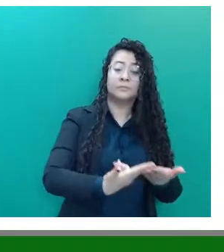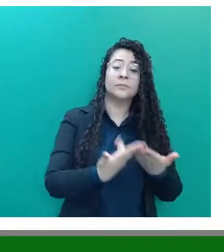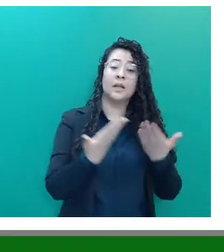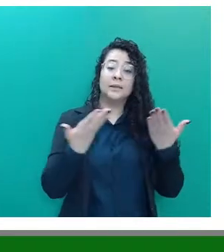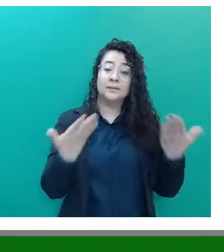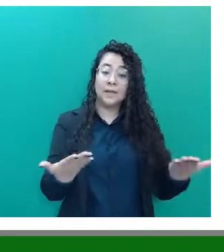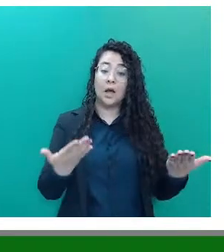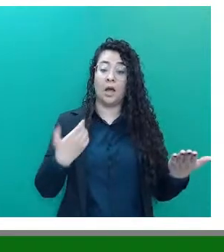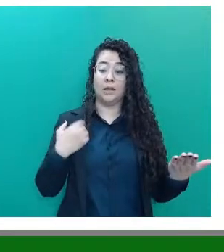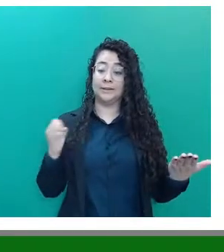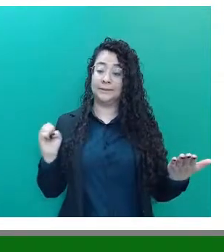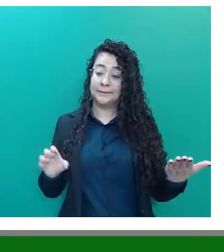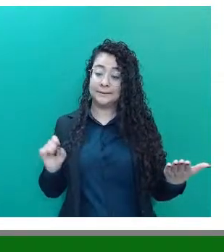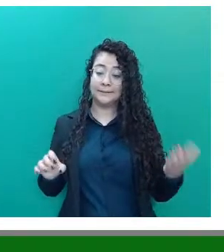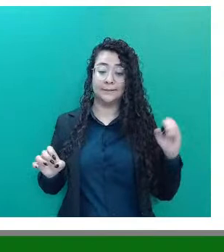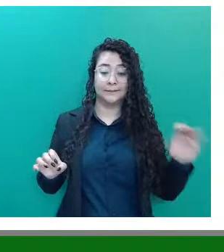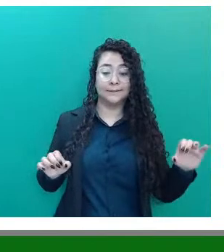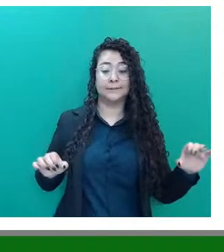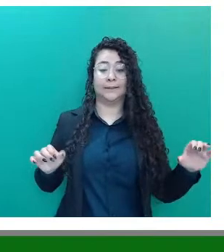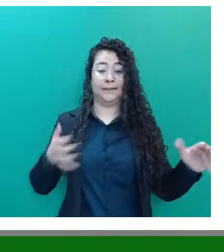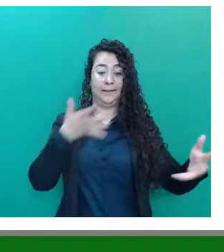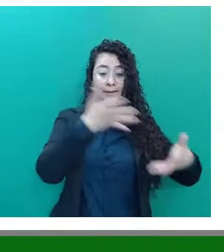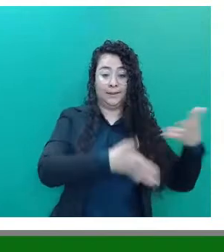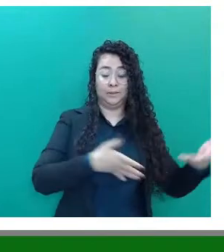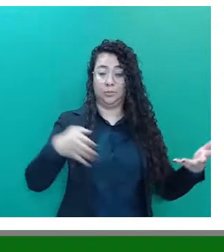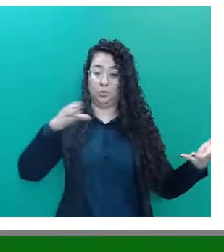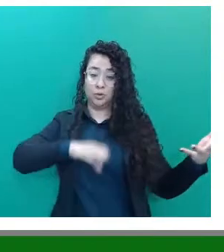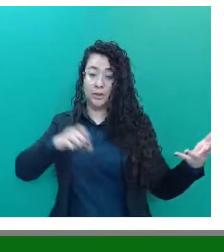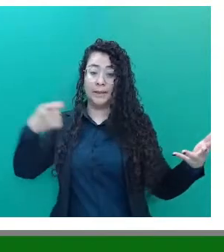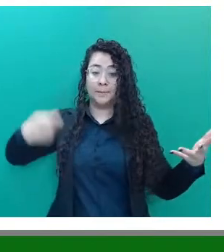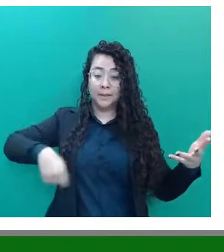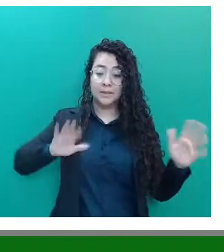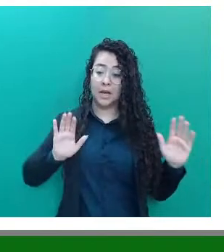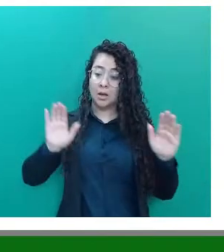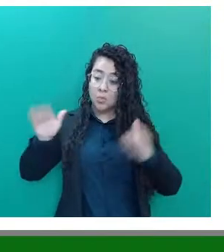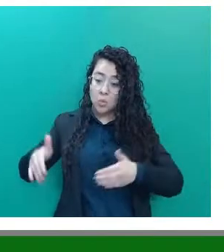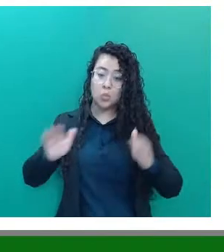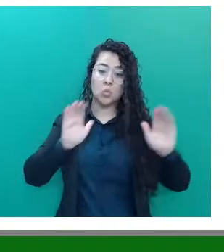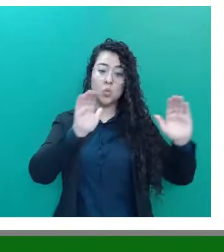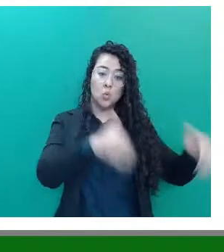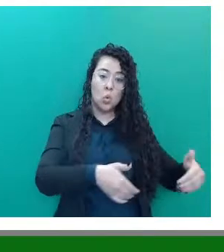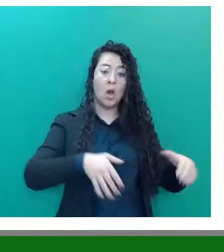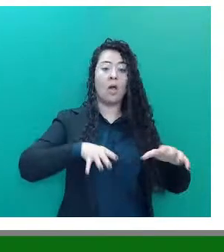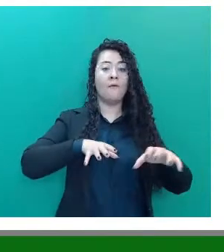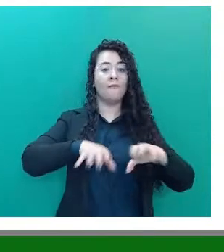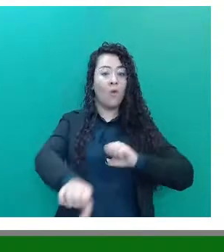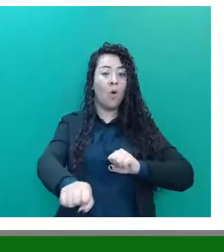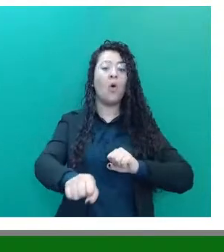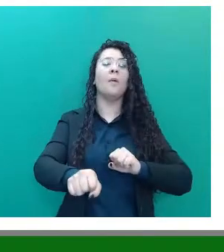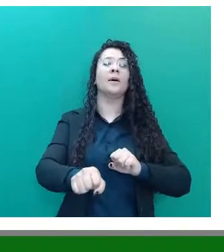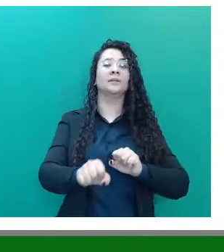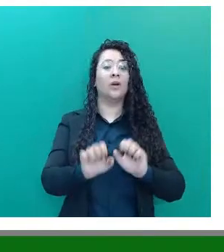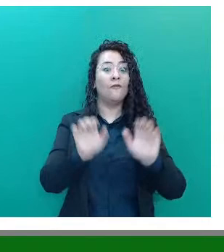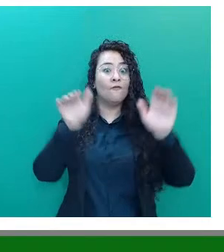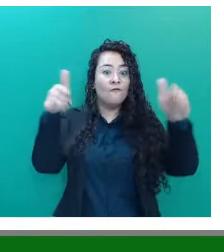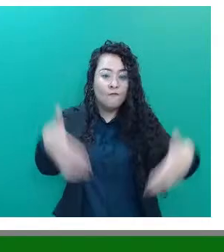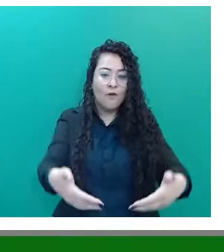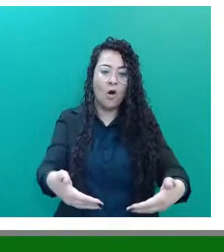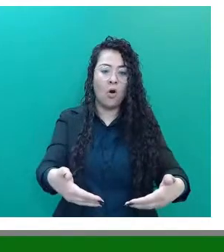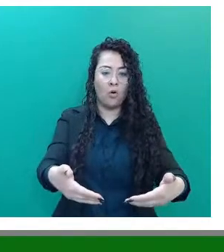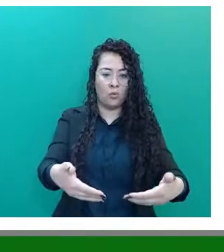das línguas, Libras e Português, deveria ser focado e específico para a formação de tradutores e